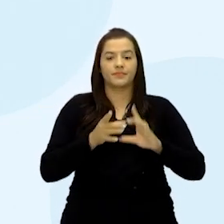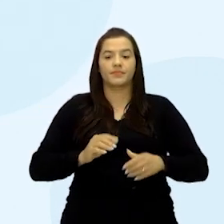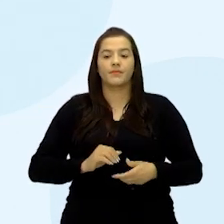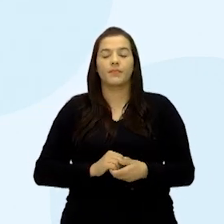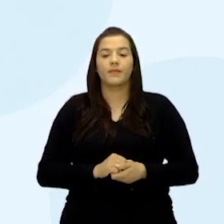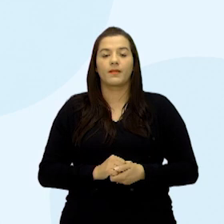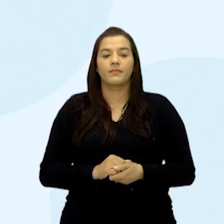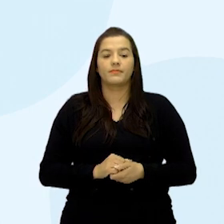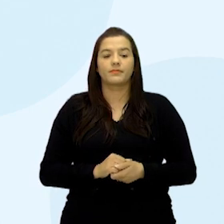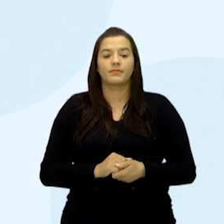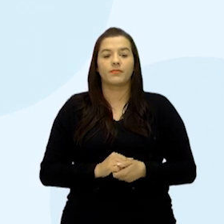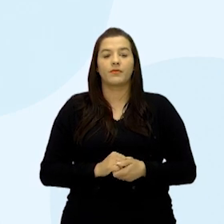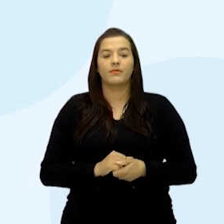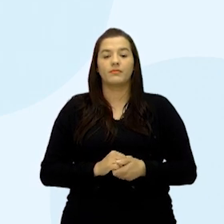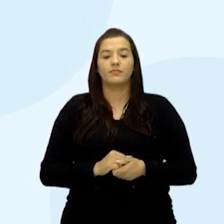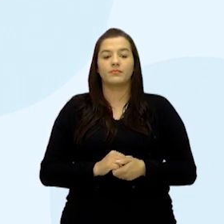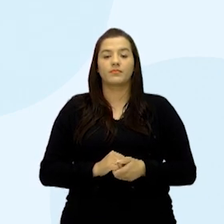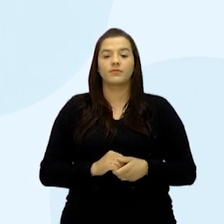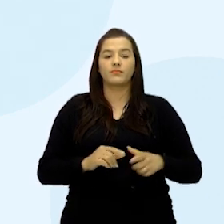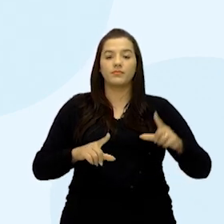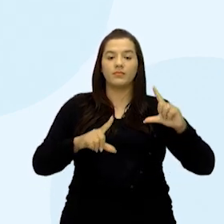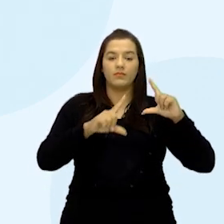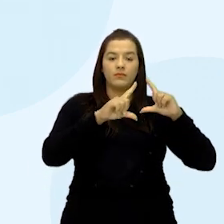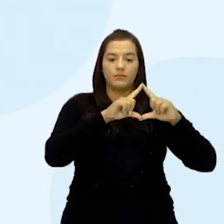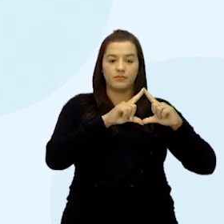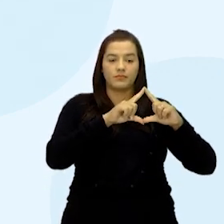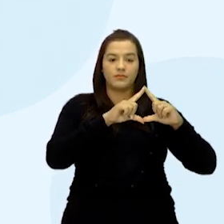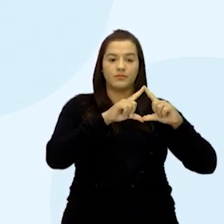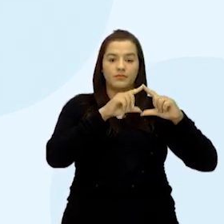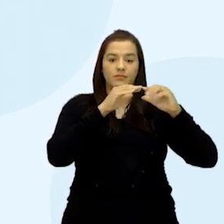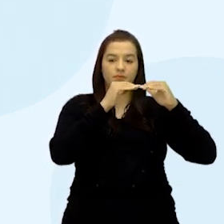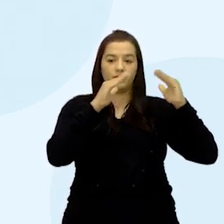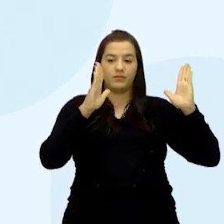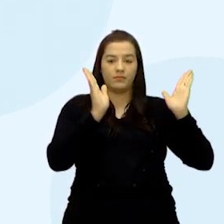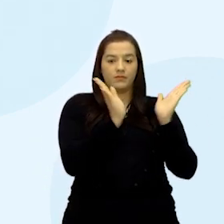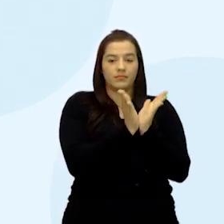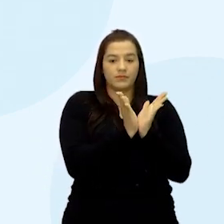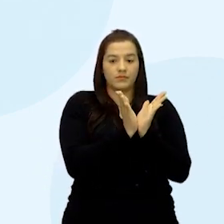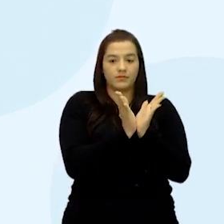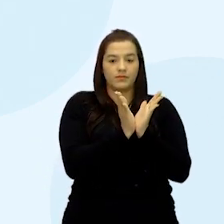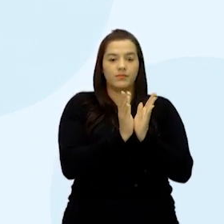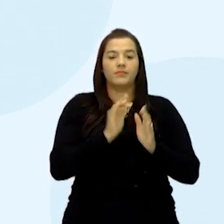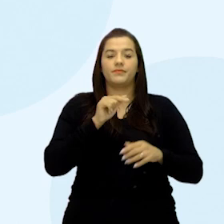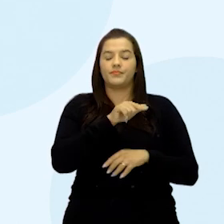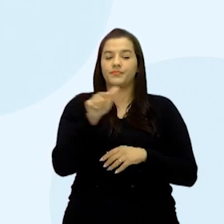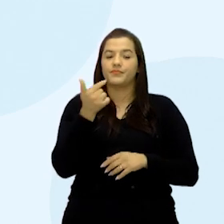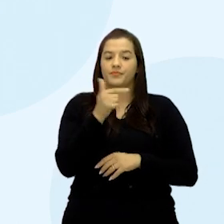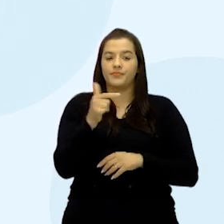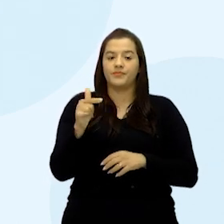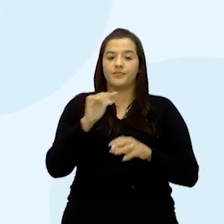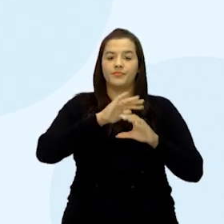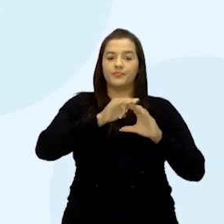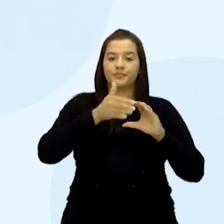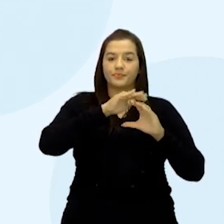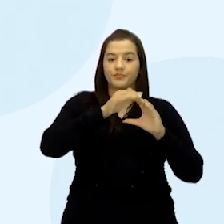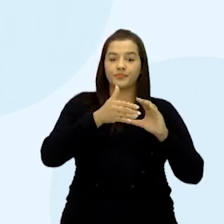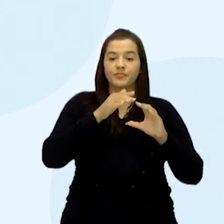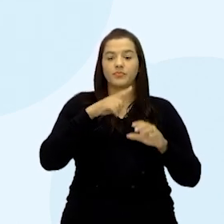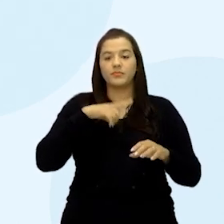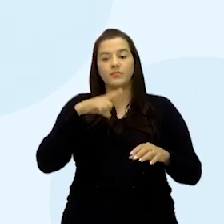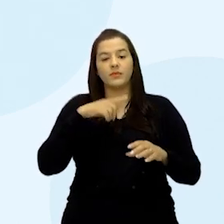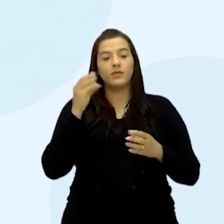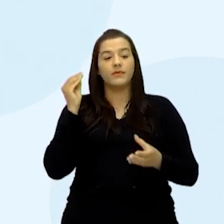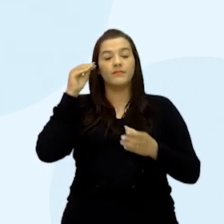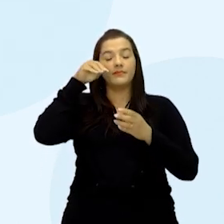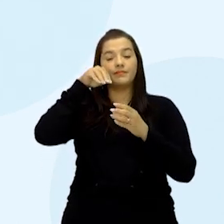Show de bola. O retângulo aí de verdade, esse retângulo aí, que esse polígono que não tem redondo, é o que você vai fazer no meio